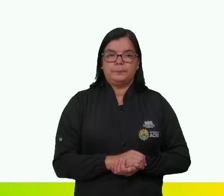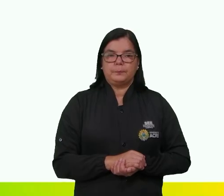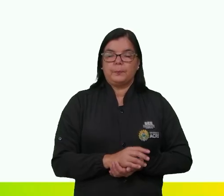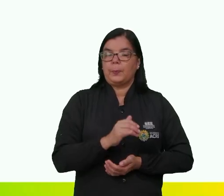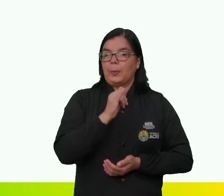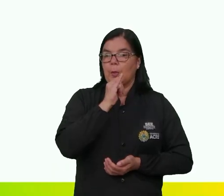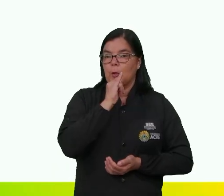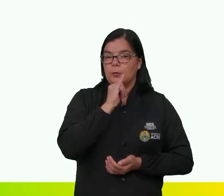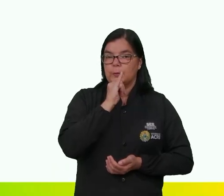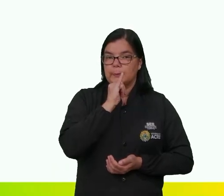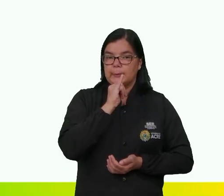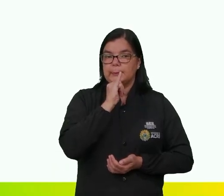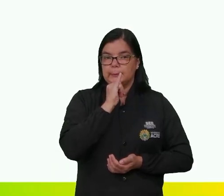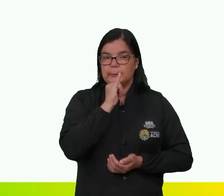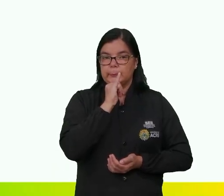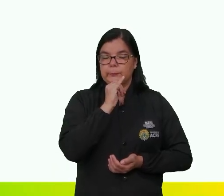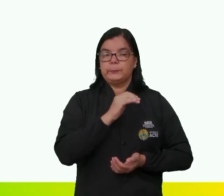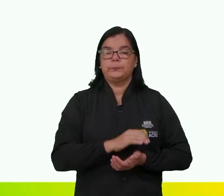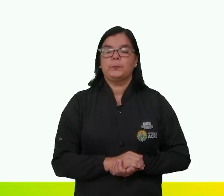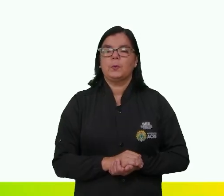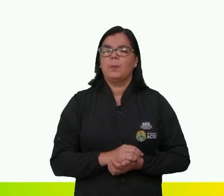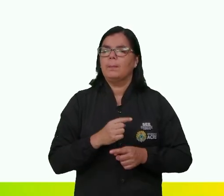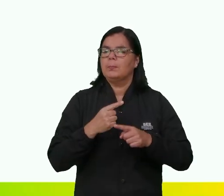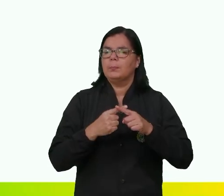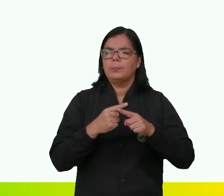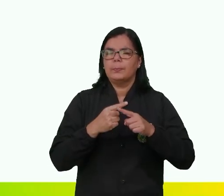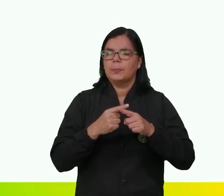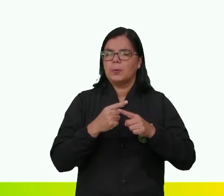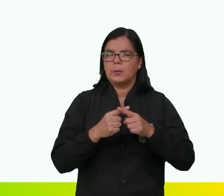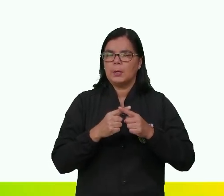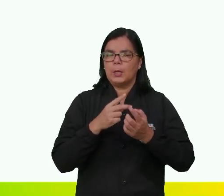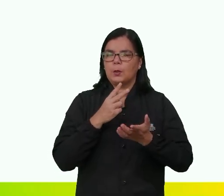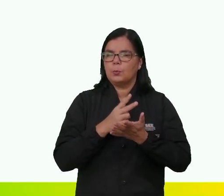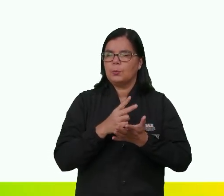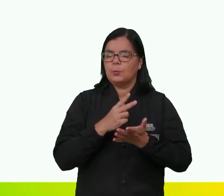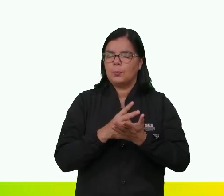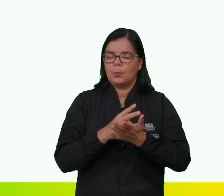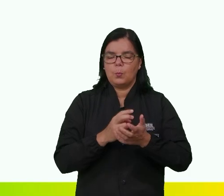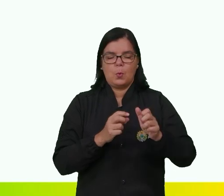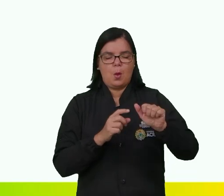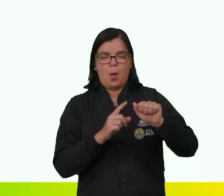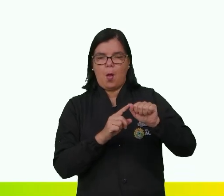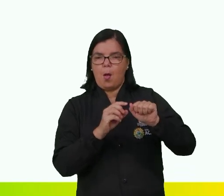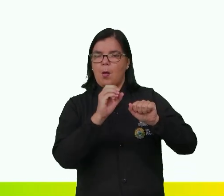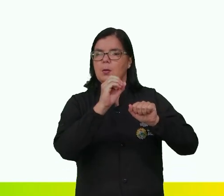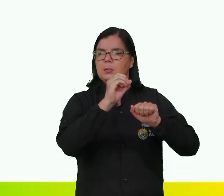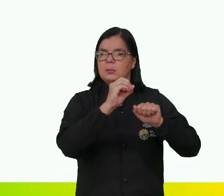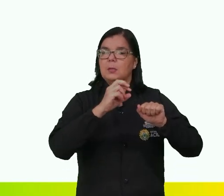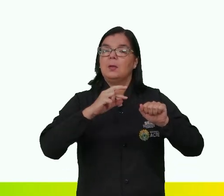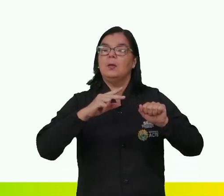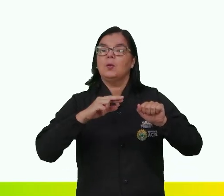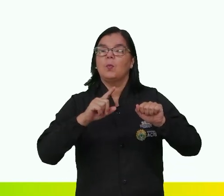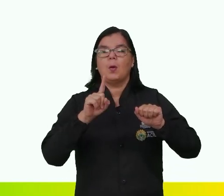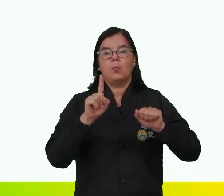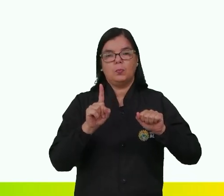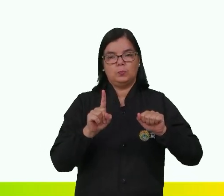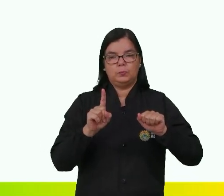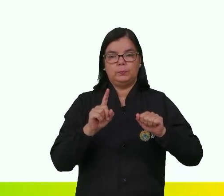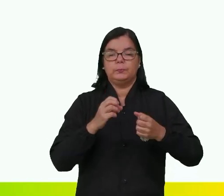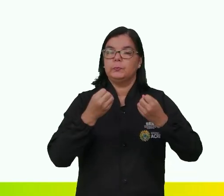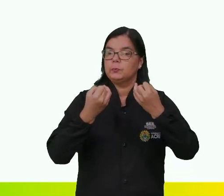Agora deixa eu explicar para vocês o motivo de nós termos a elevado a zero sendo igual